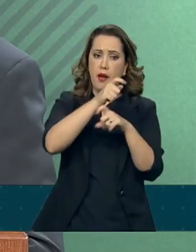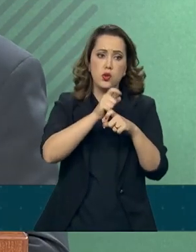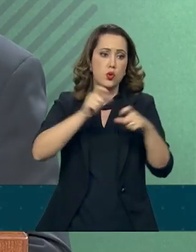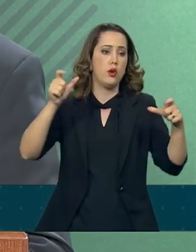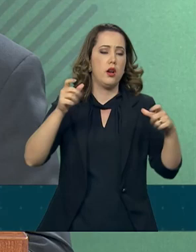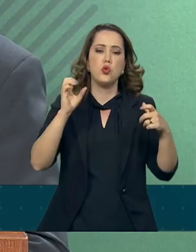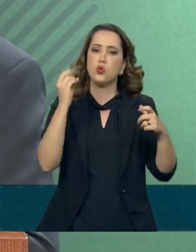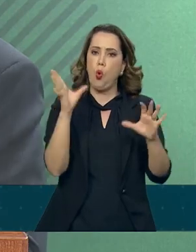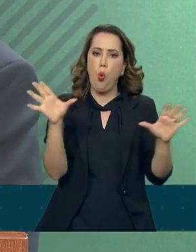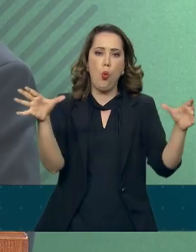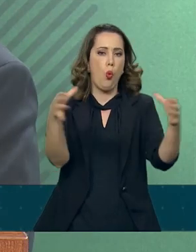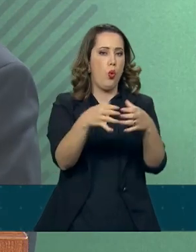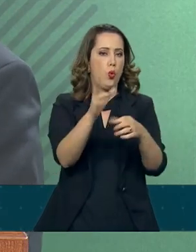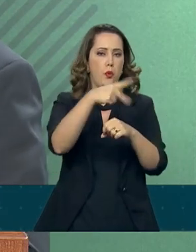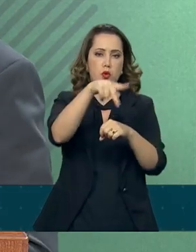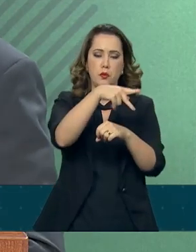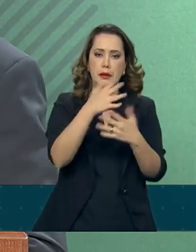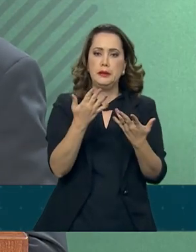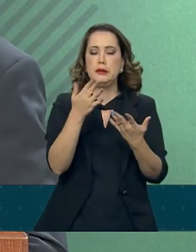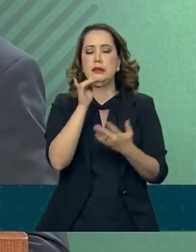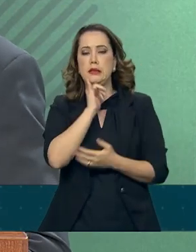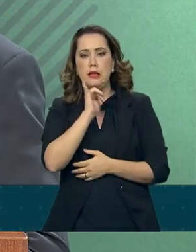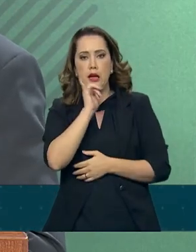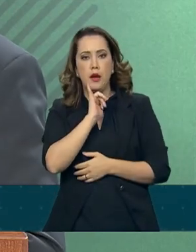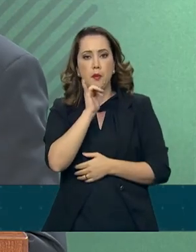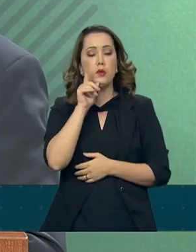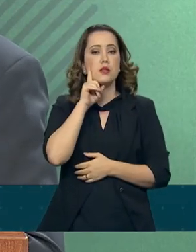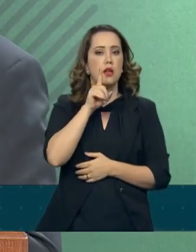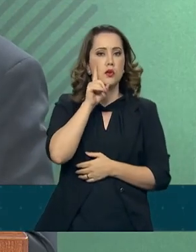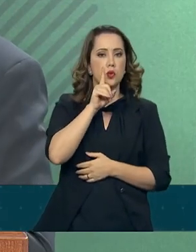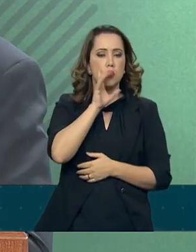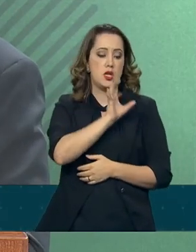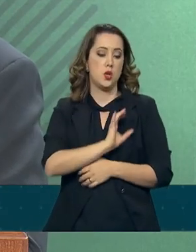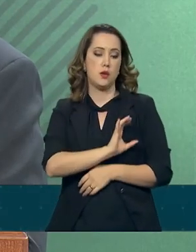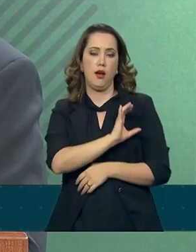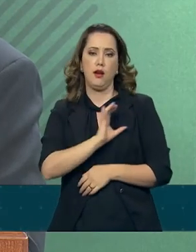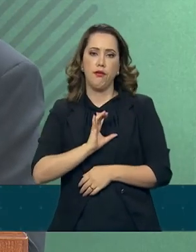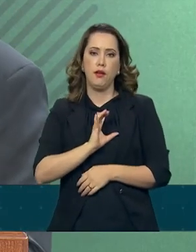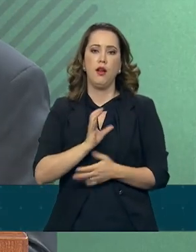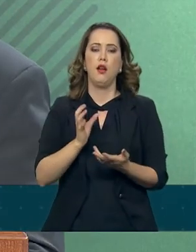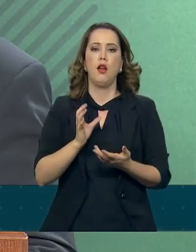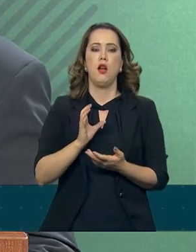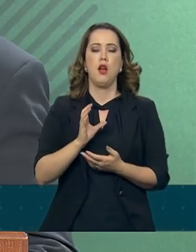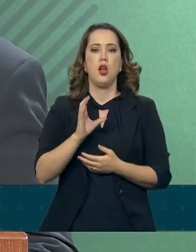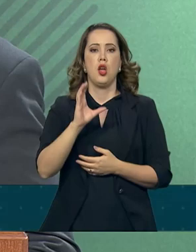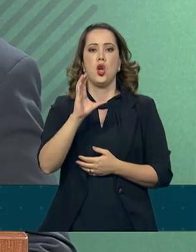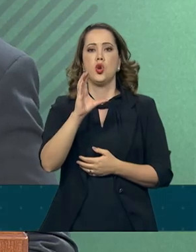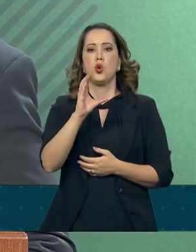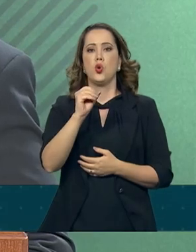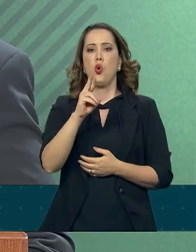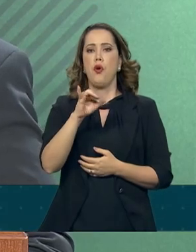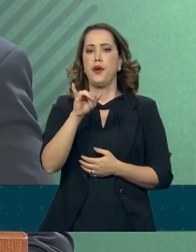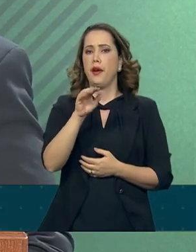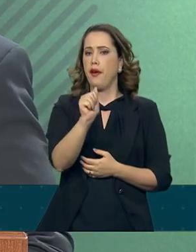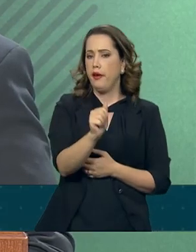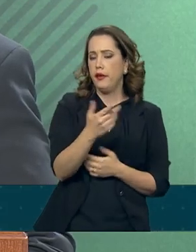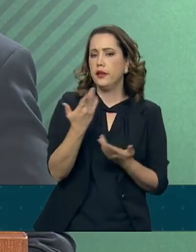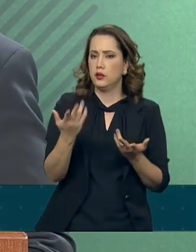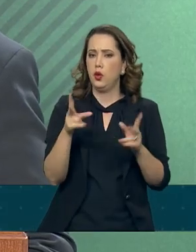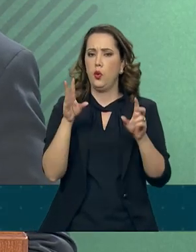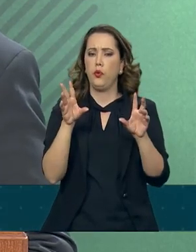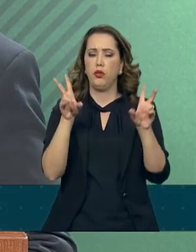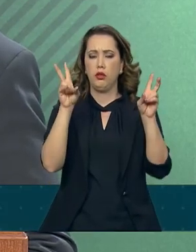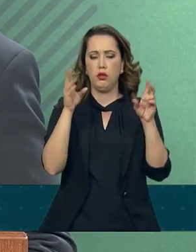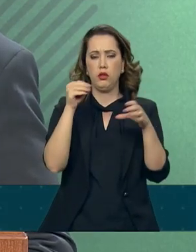como estados unidos canadá coréia e tantos outros então é dentro desse contexto que este comentário foi